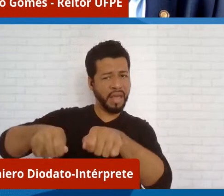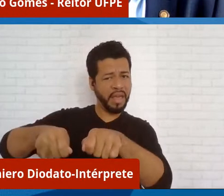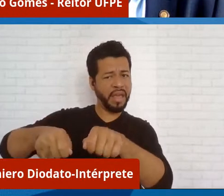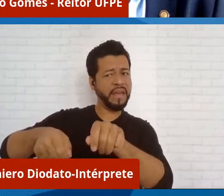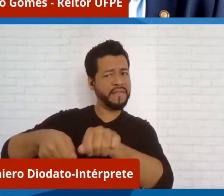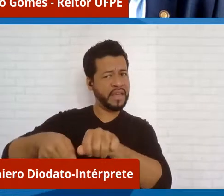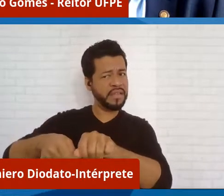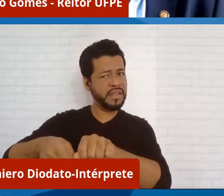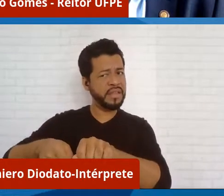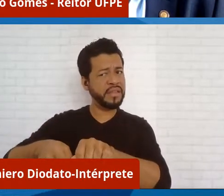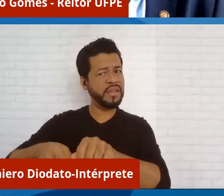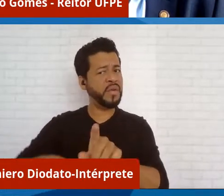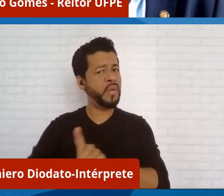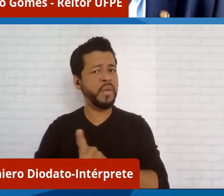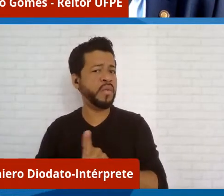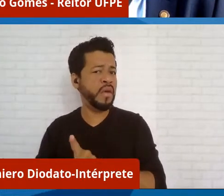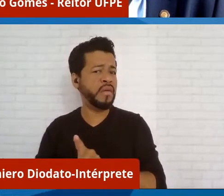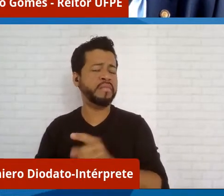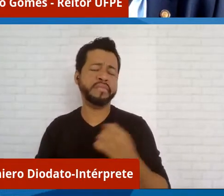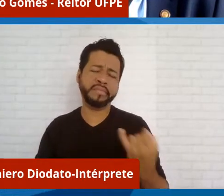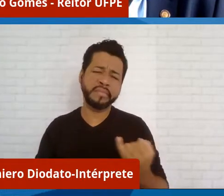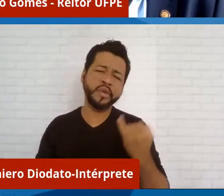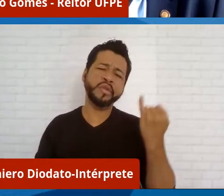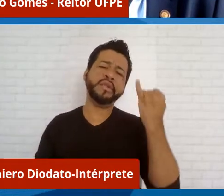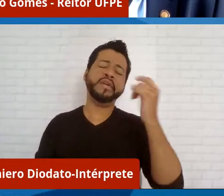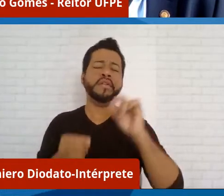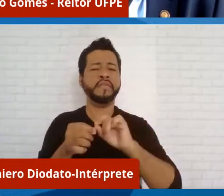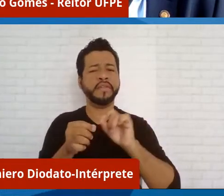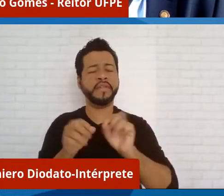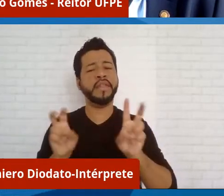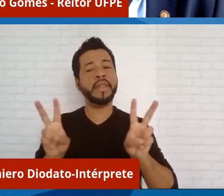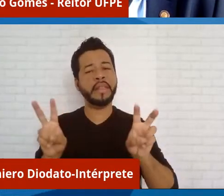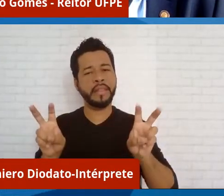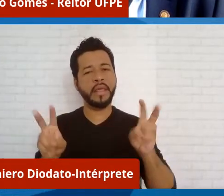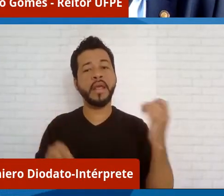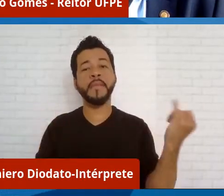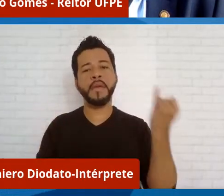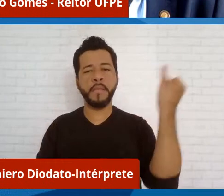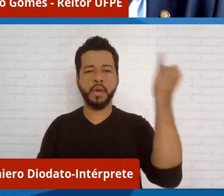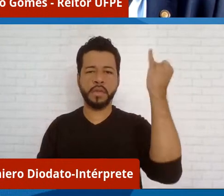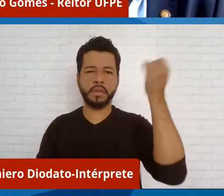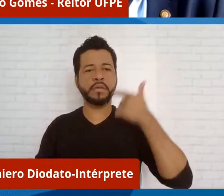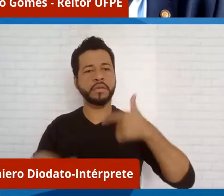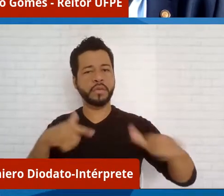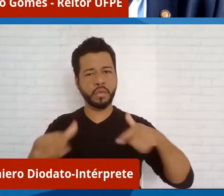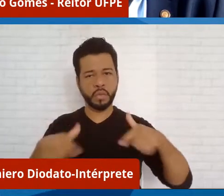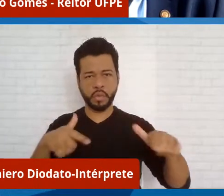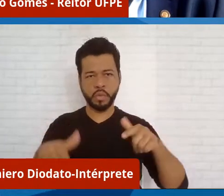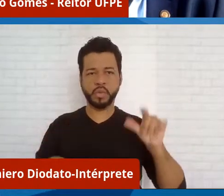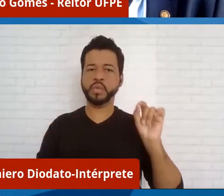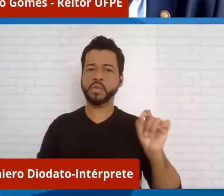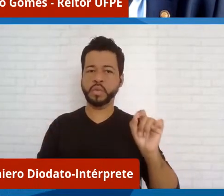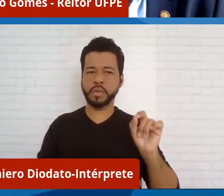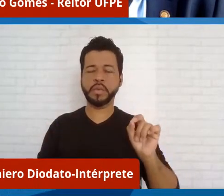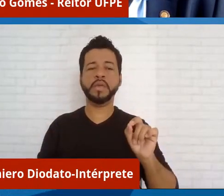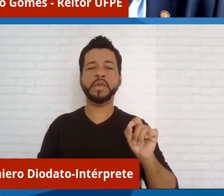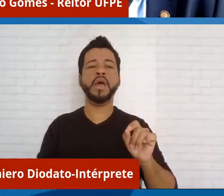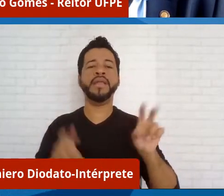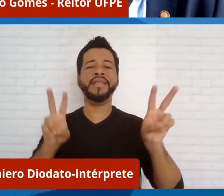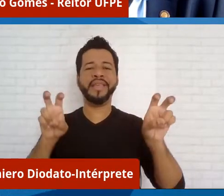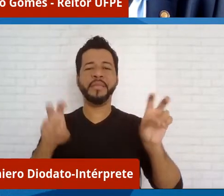Uma temática tão importante para todo mundo que trabalha com educação atualmente, que é a questão do Fundeb,